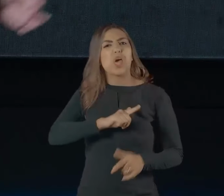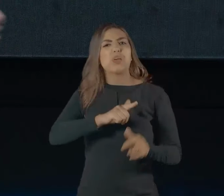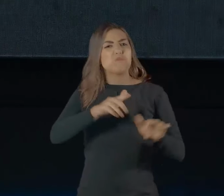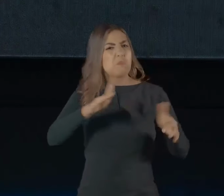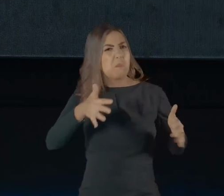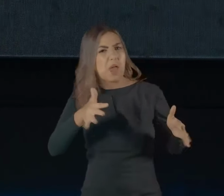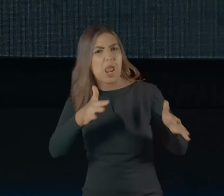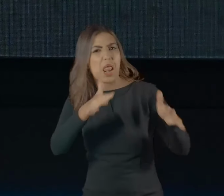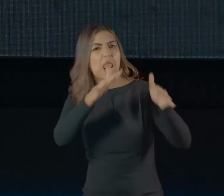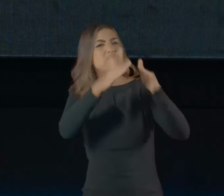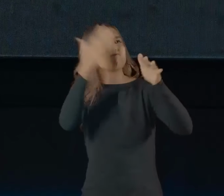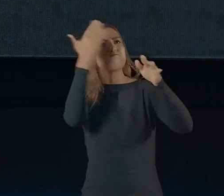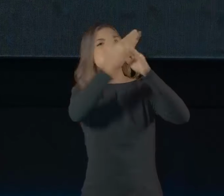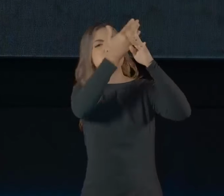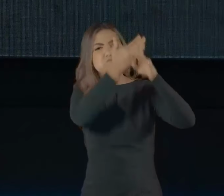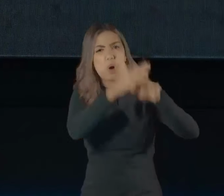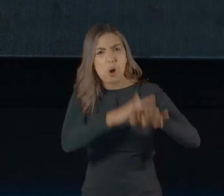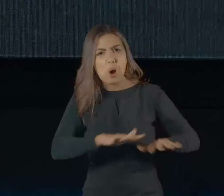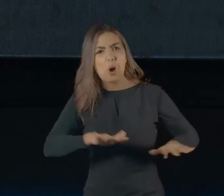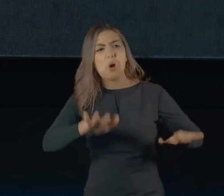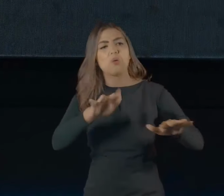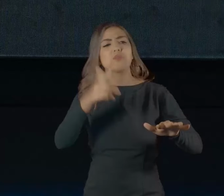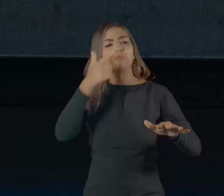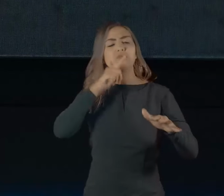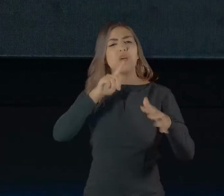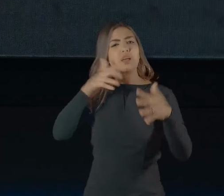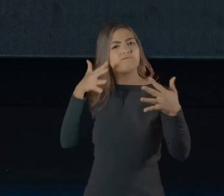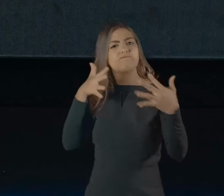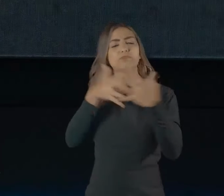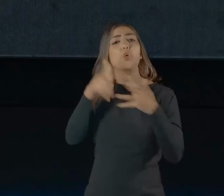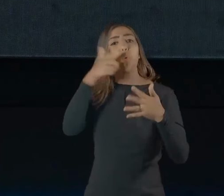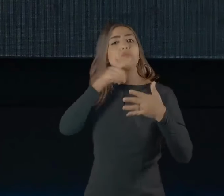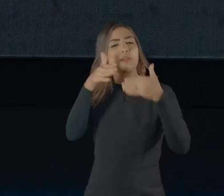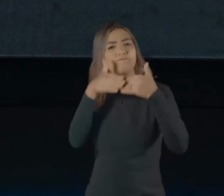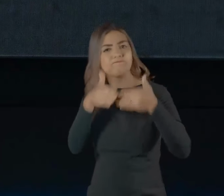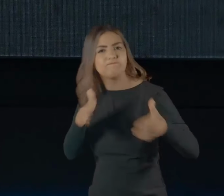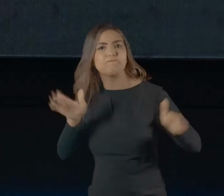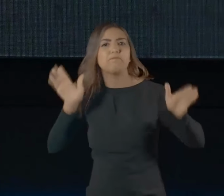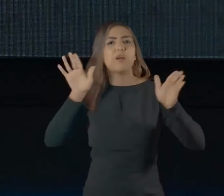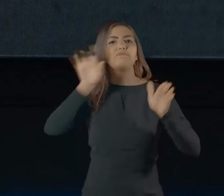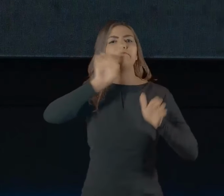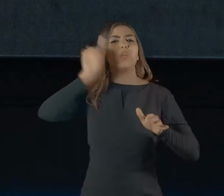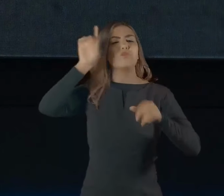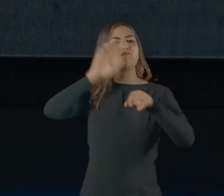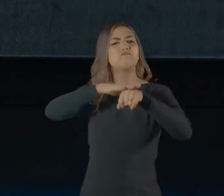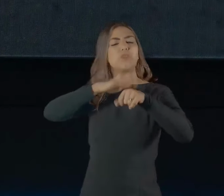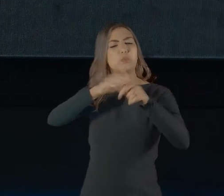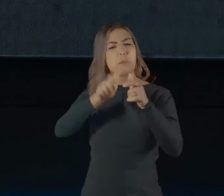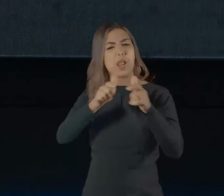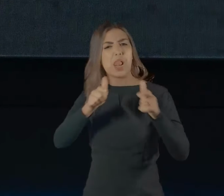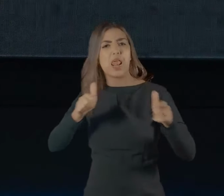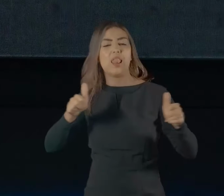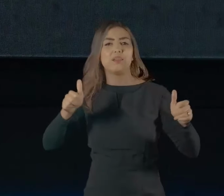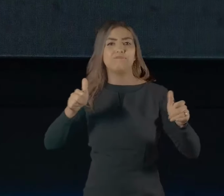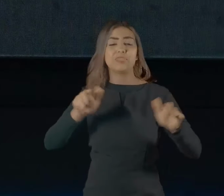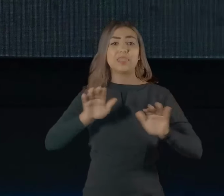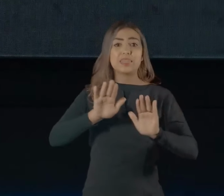as portas, e Deus ampliará cada vez mais o seu território. Andar no seu